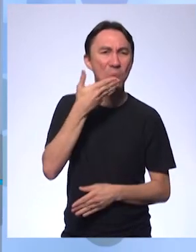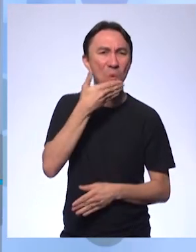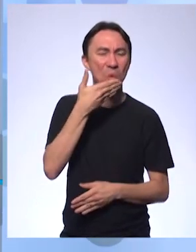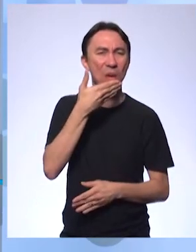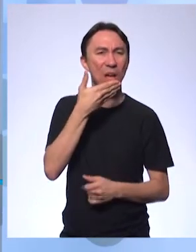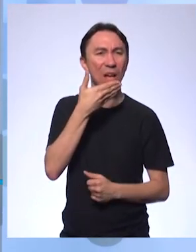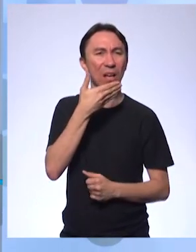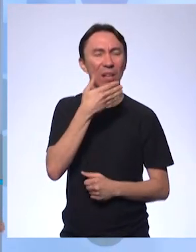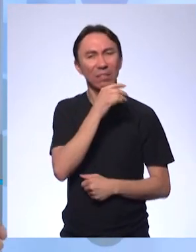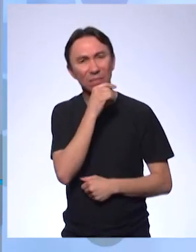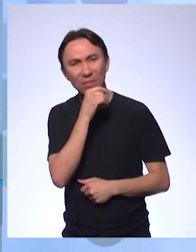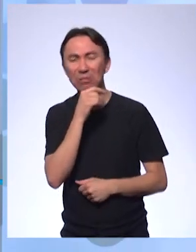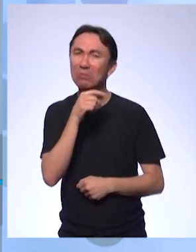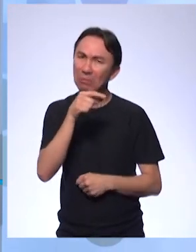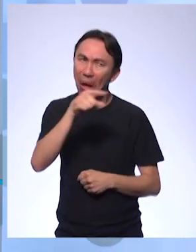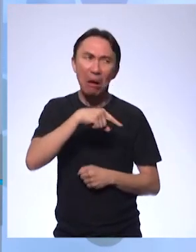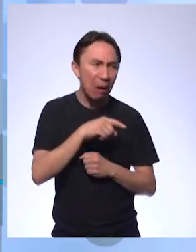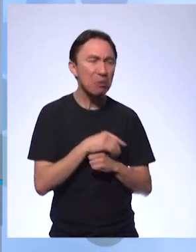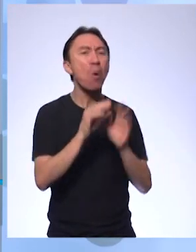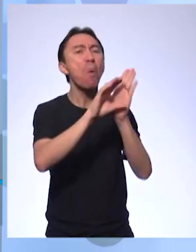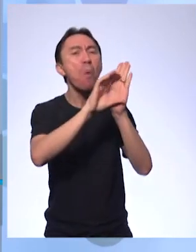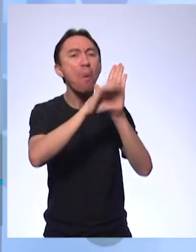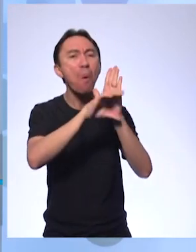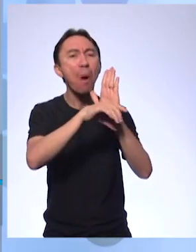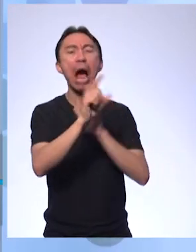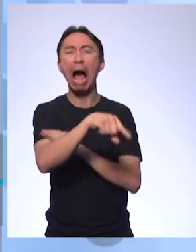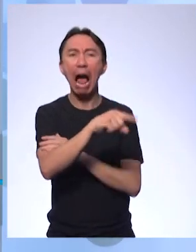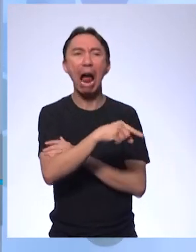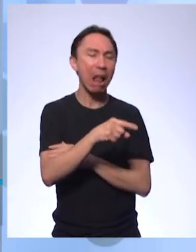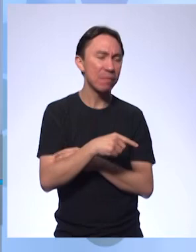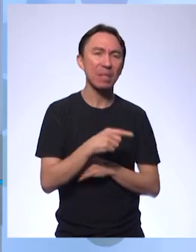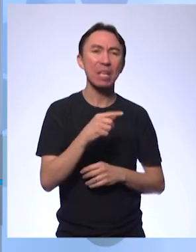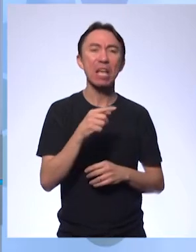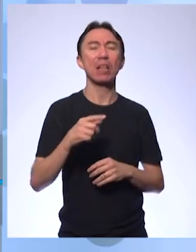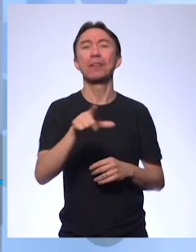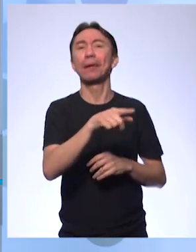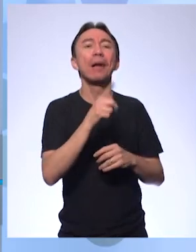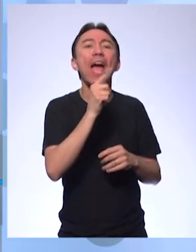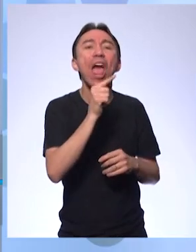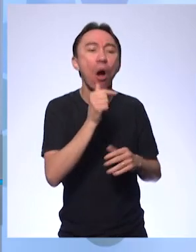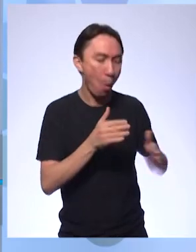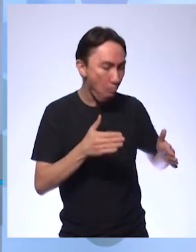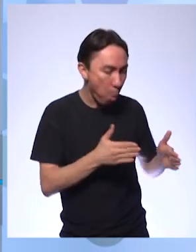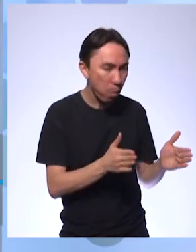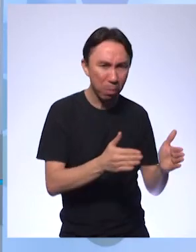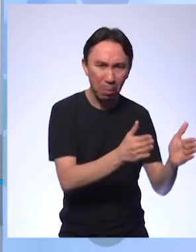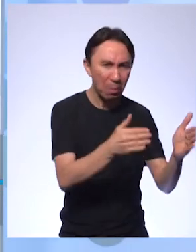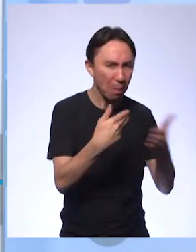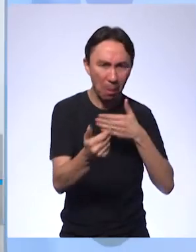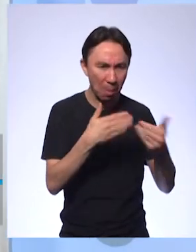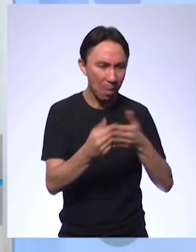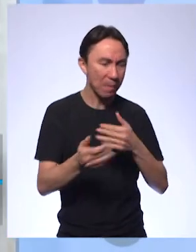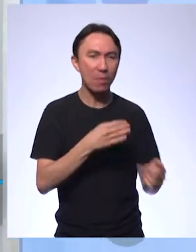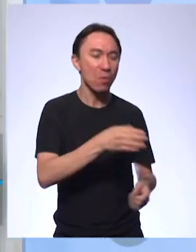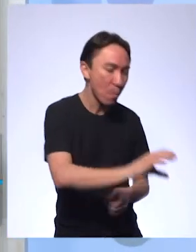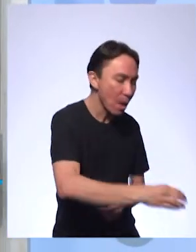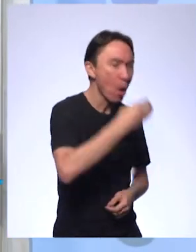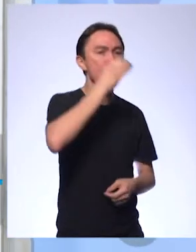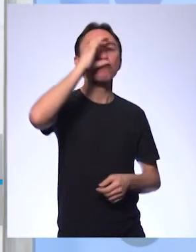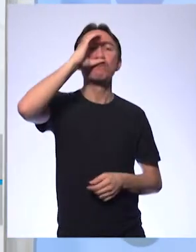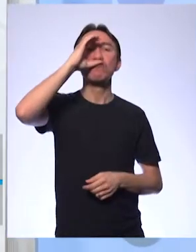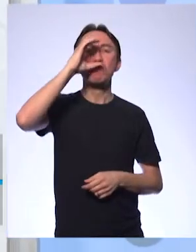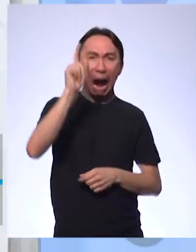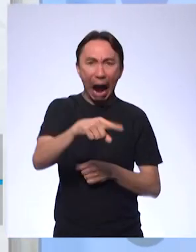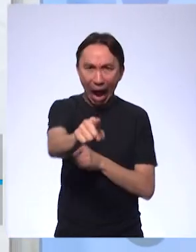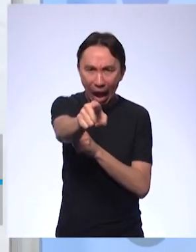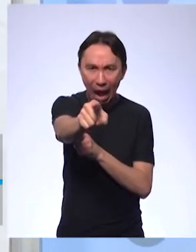A gente considera que sim, né? Você bebe água de rio, qualquer rio? Então, aí teve alguém aí que colocou